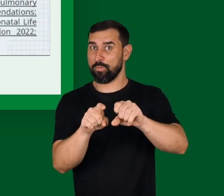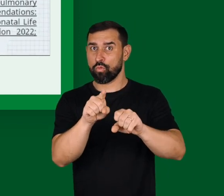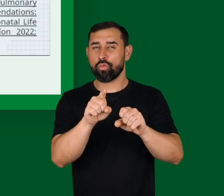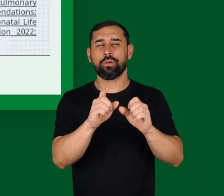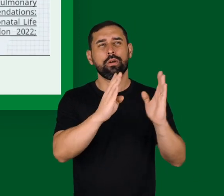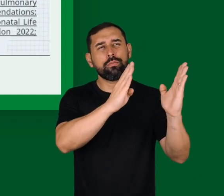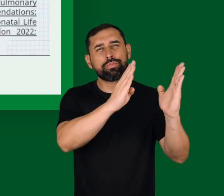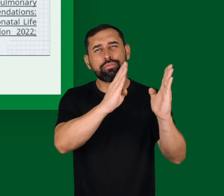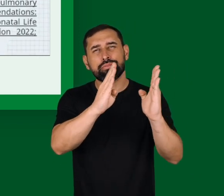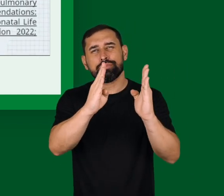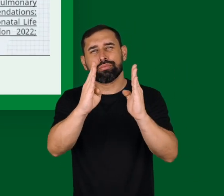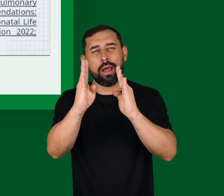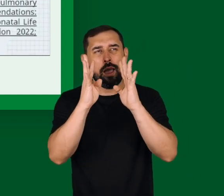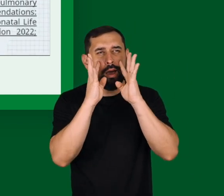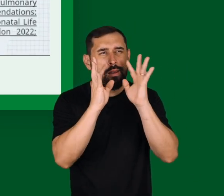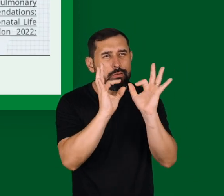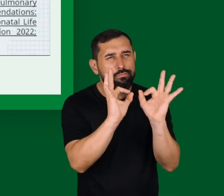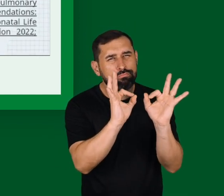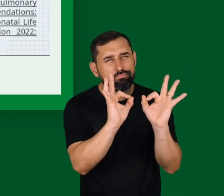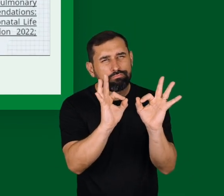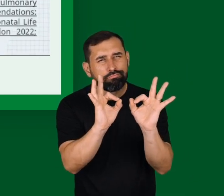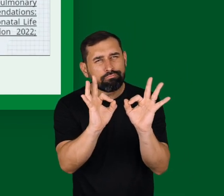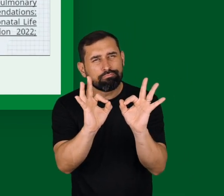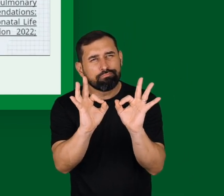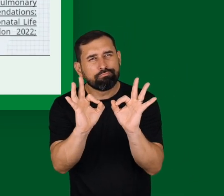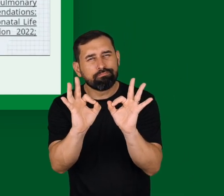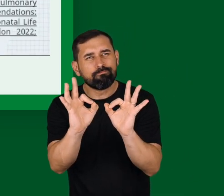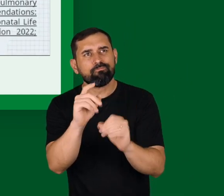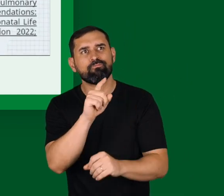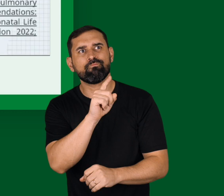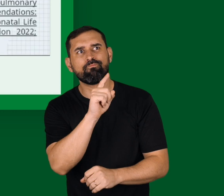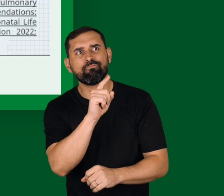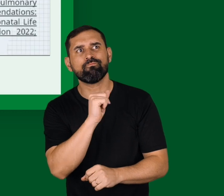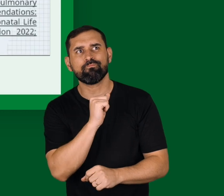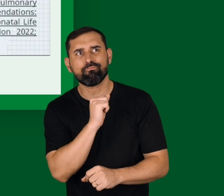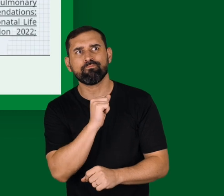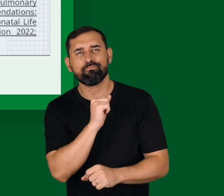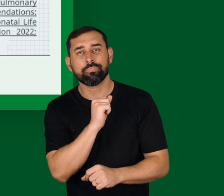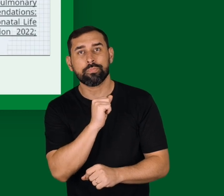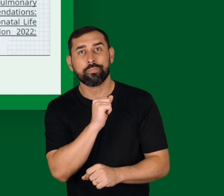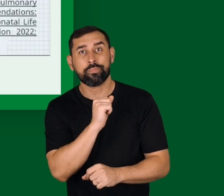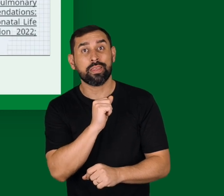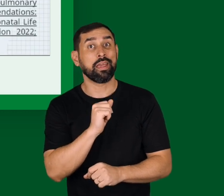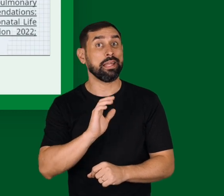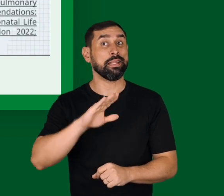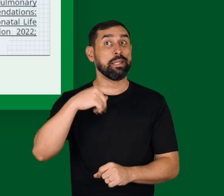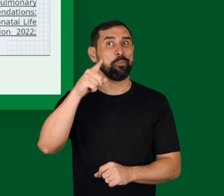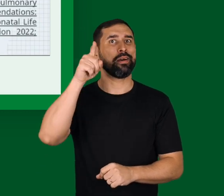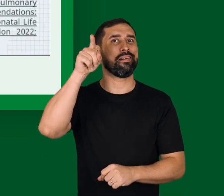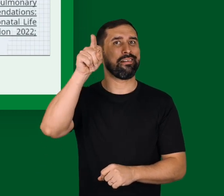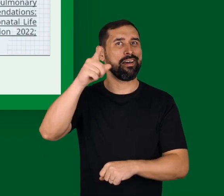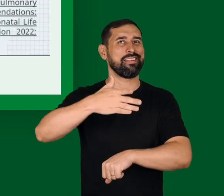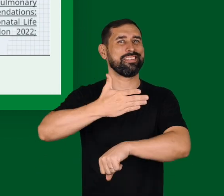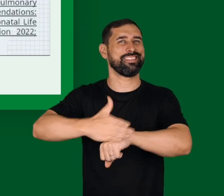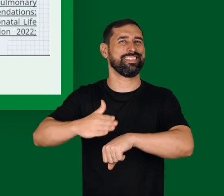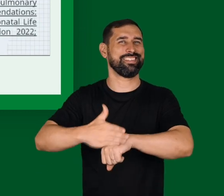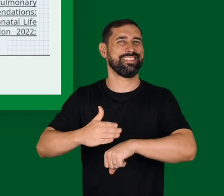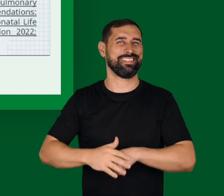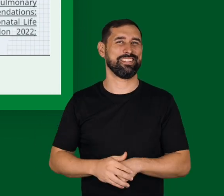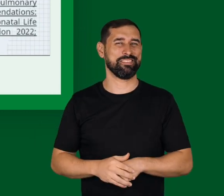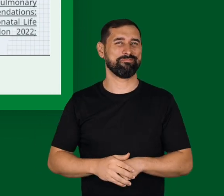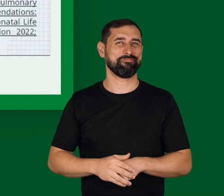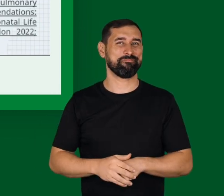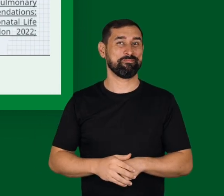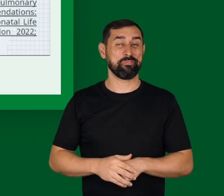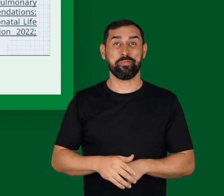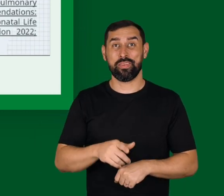pré-aula, que vocês assistam com tranquilidade, com calma, dando atenção devida às referências. Eu espero que a gente